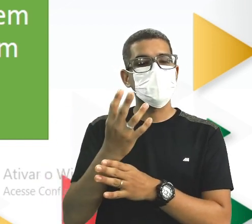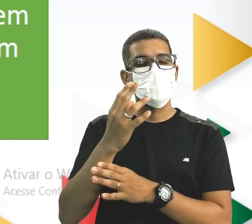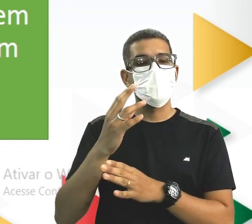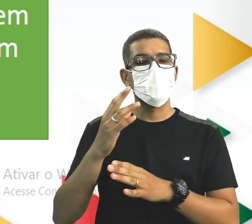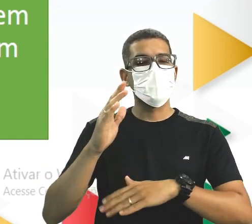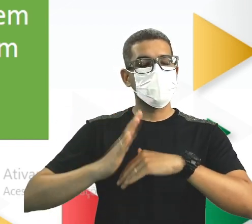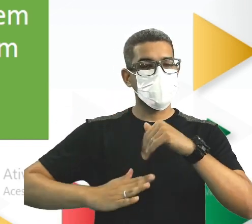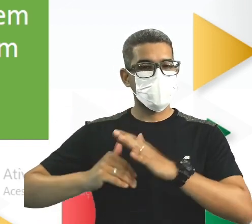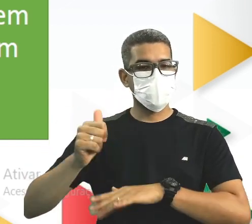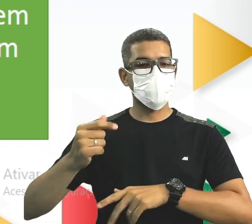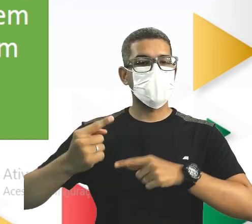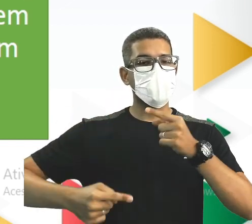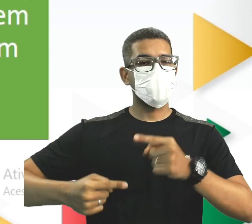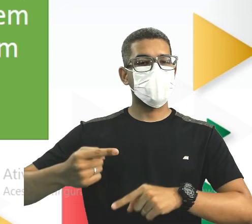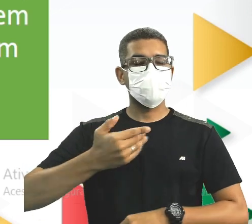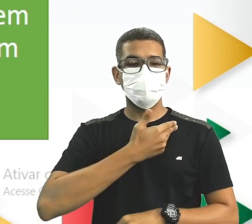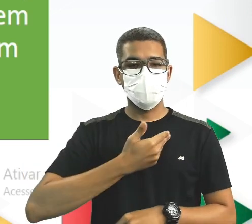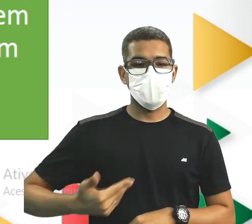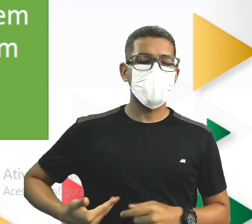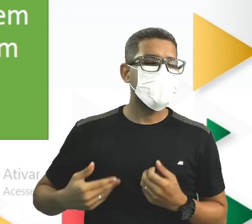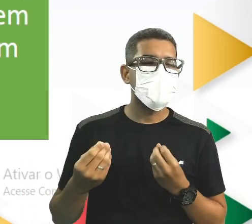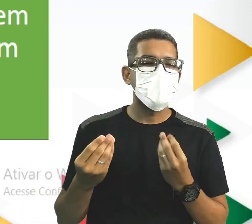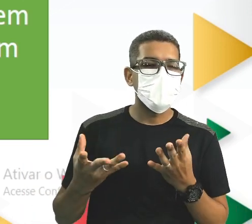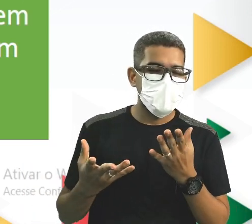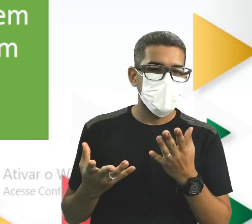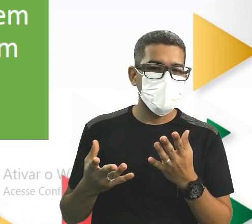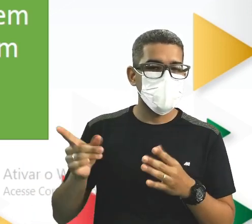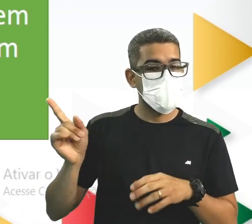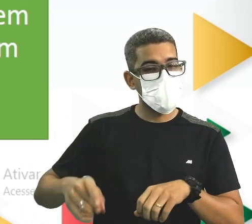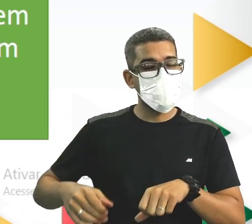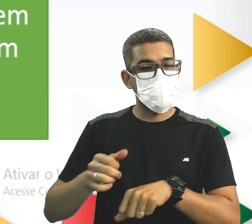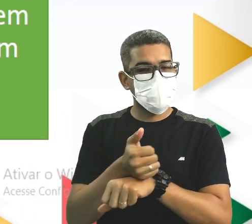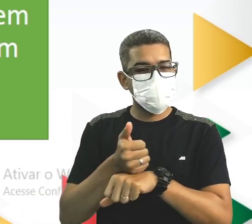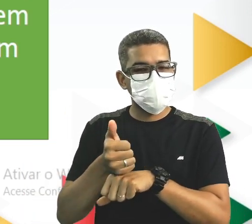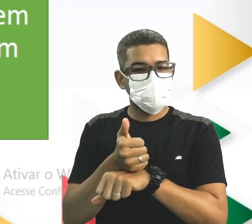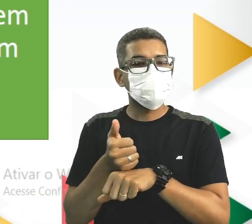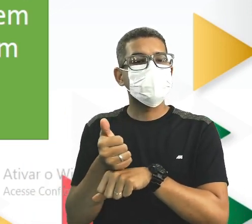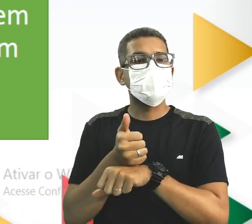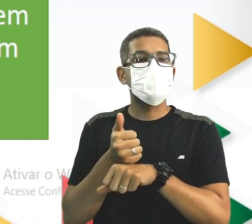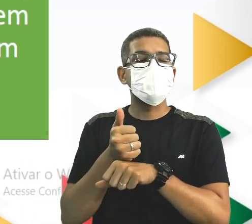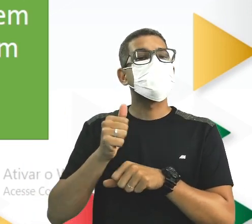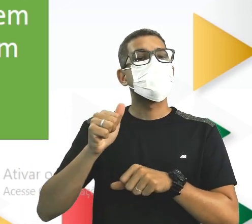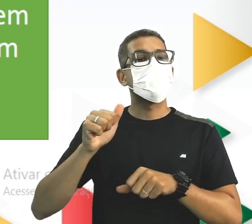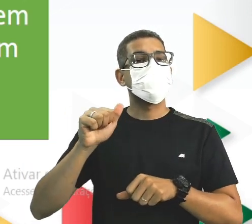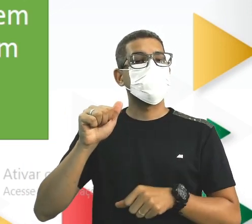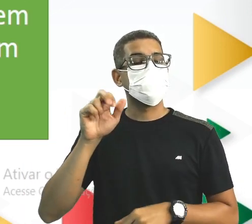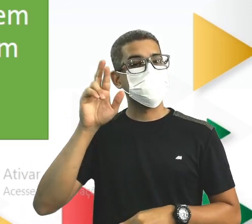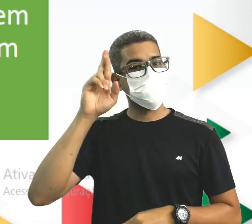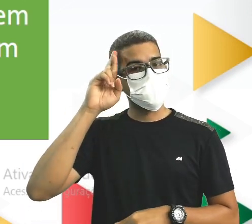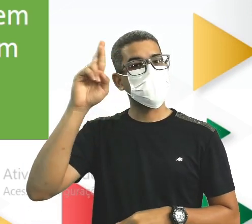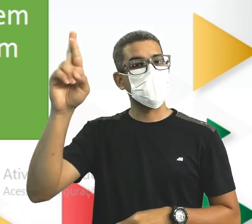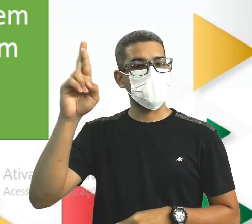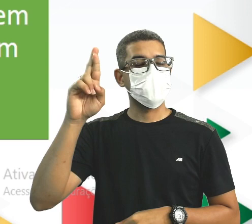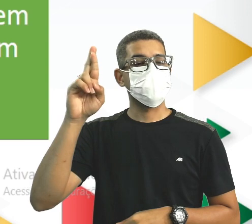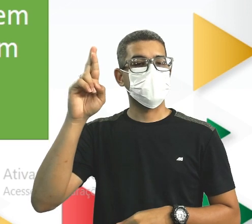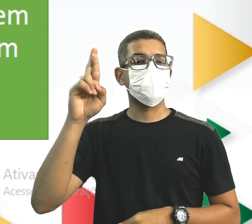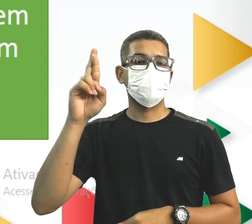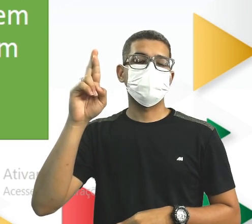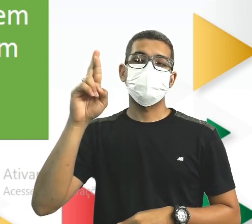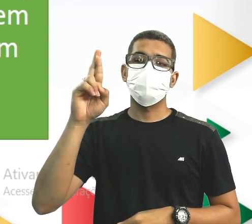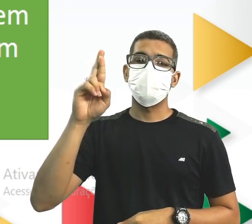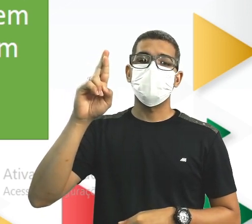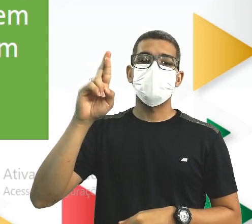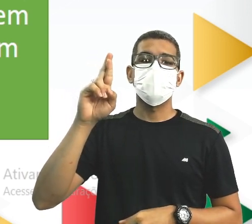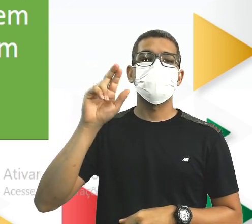especialistas em políticas públicas, para quê? Que é um profissional que é especializado, que vai dar formulação,